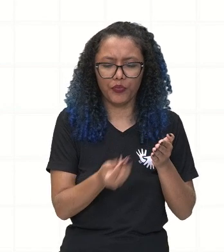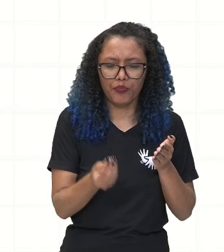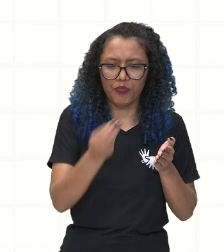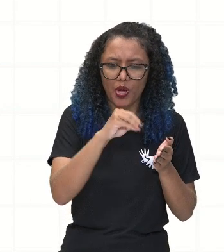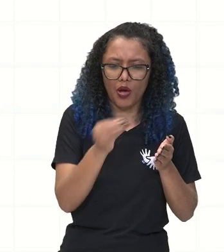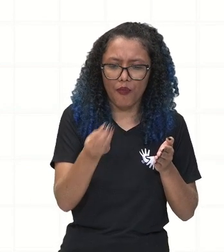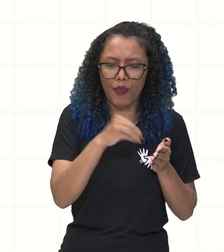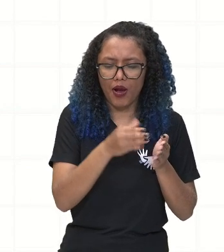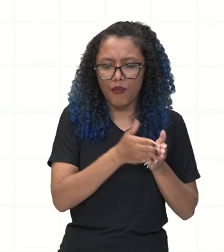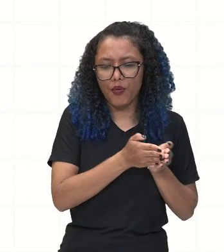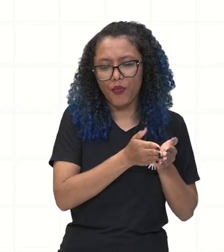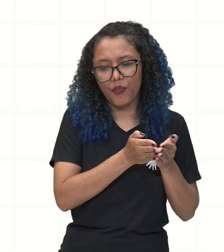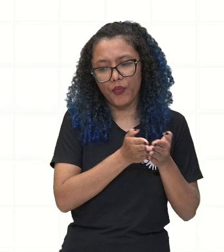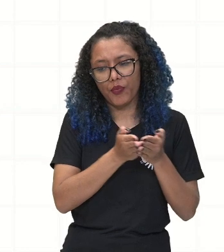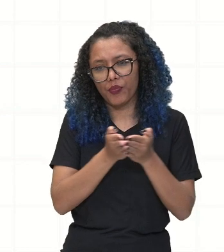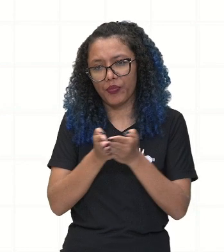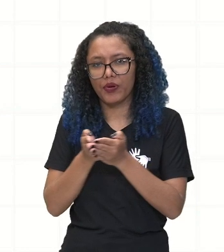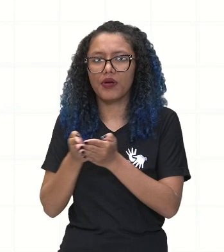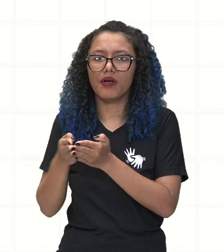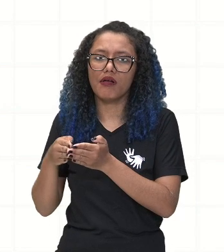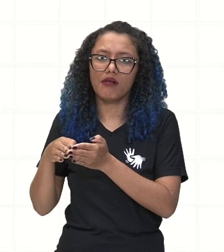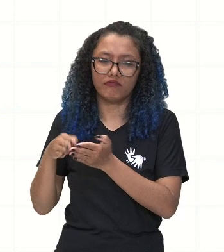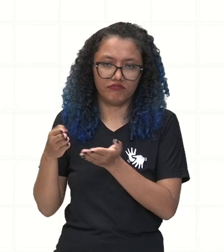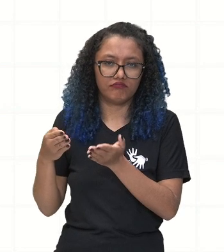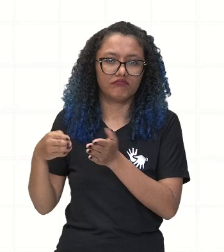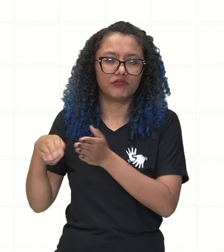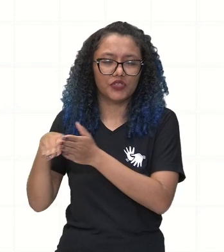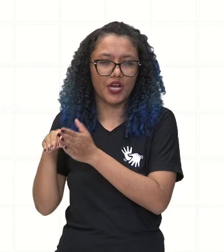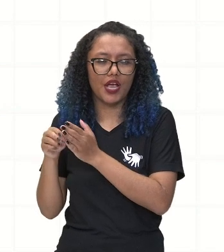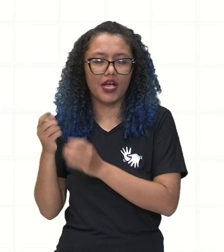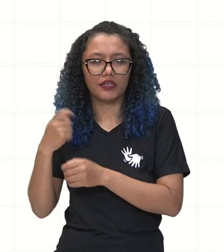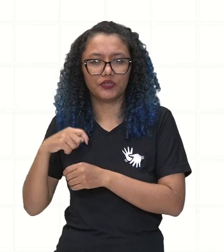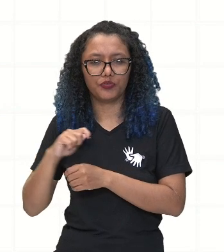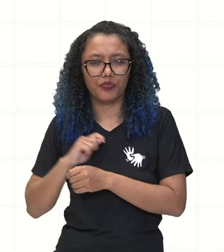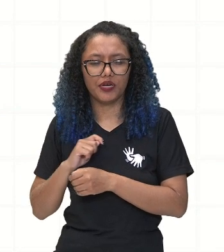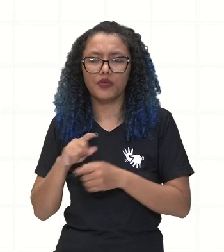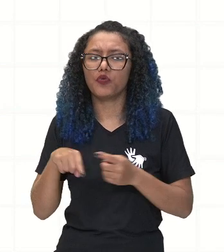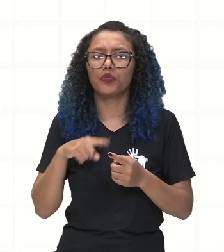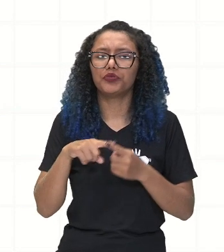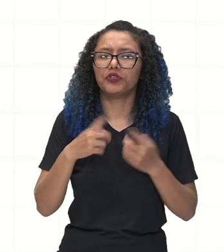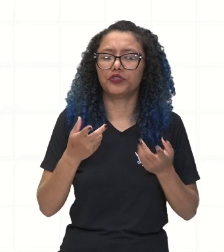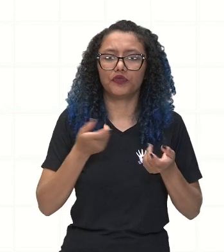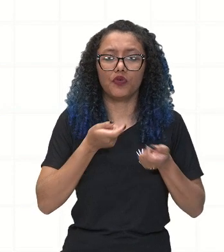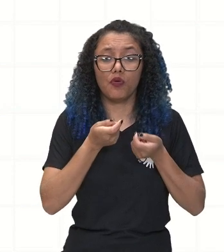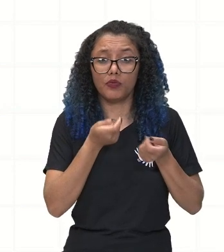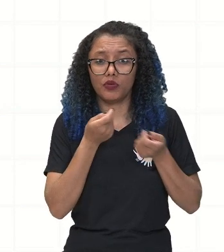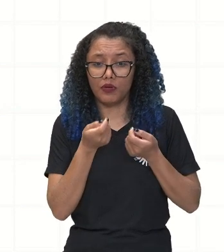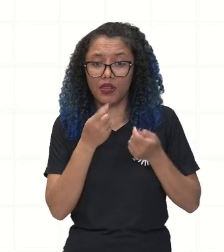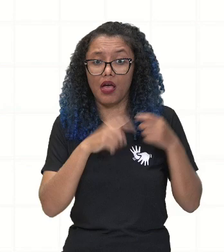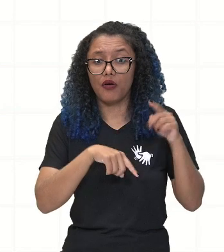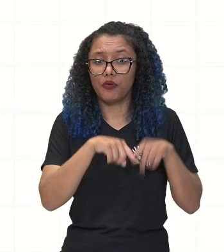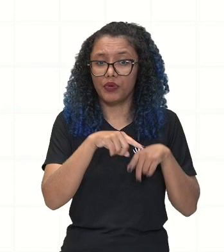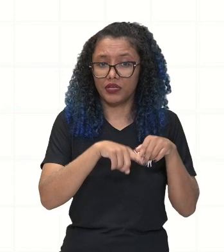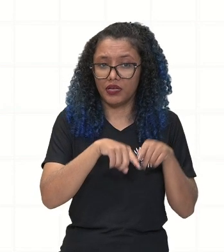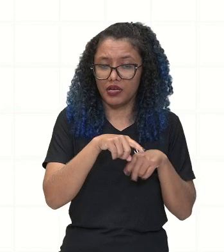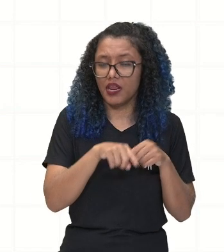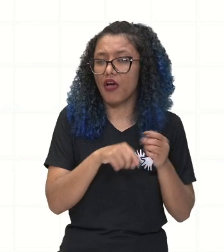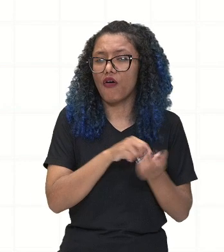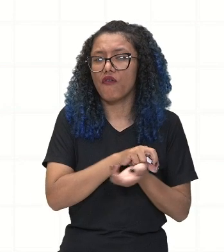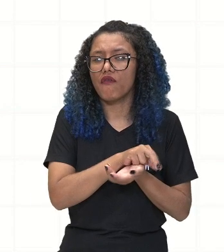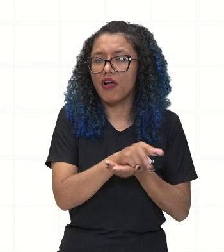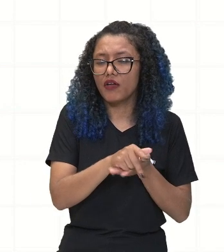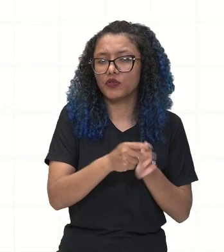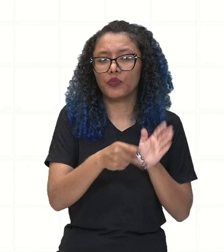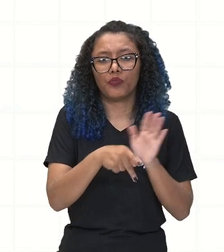na Espanha. Qual era o objetivo? Controlar a entrada e saída de riquezas na América. Por que eles